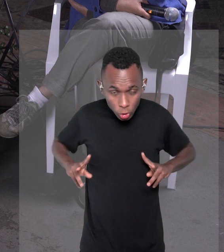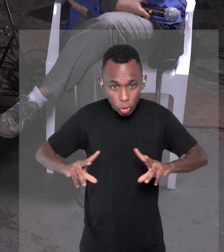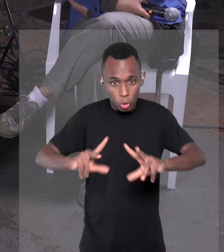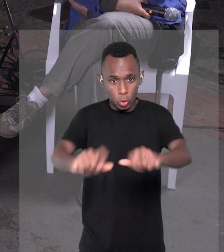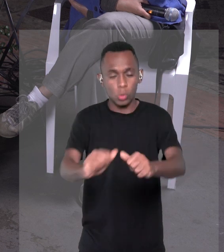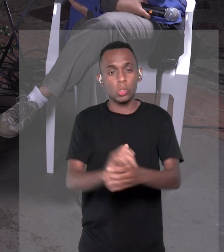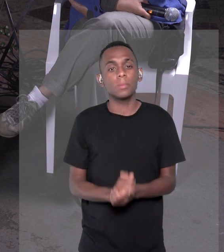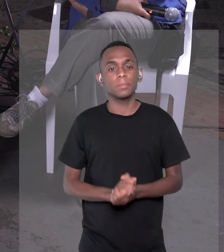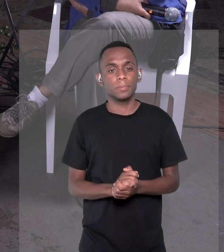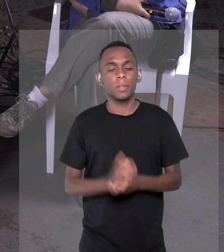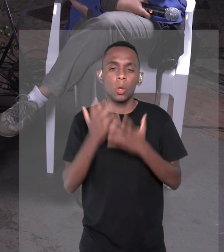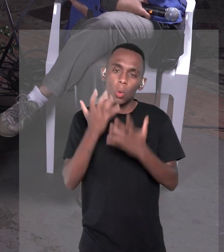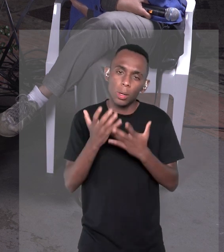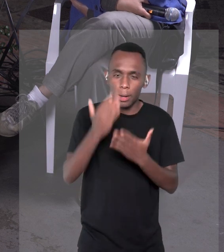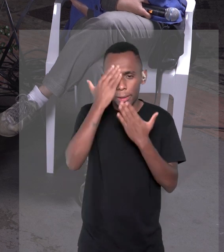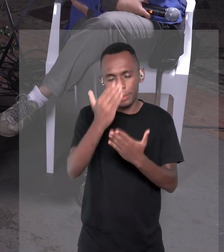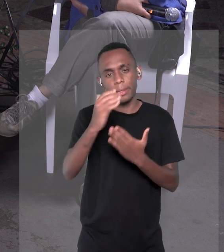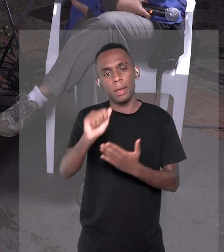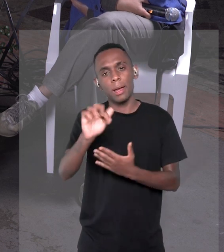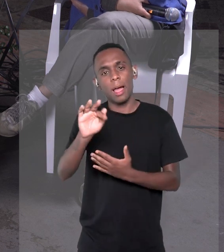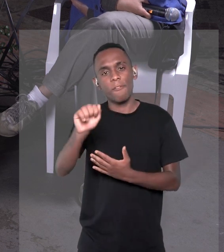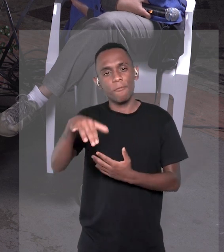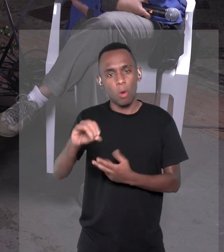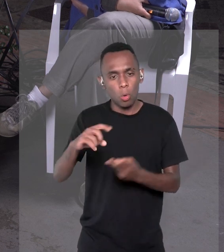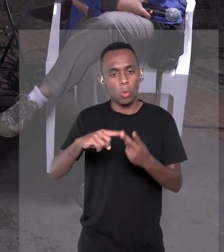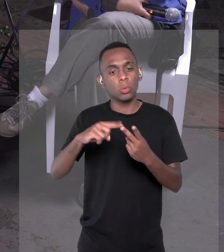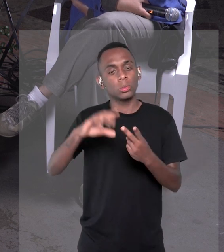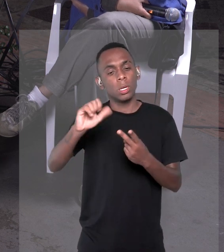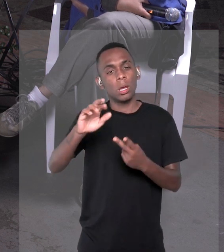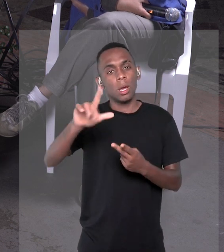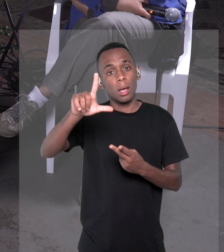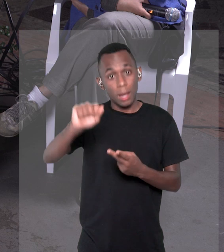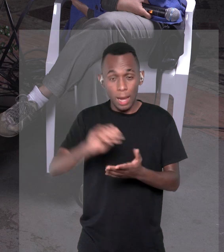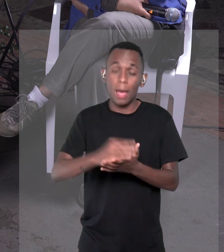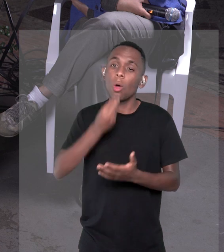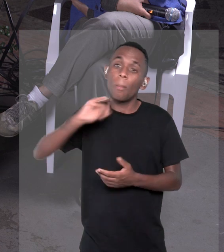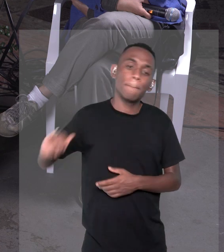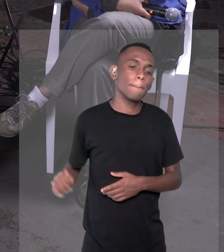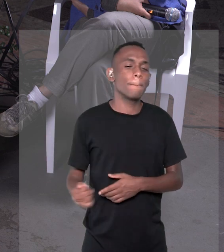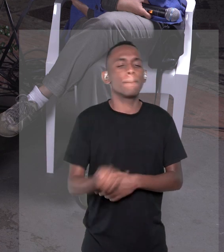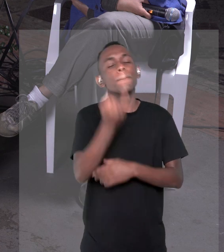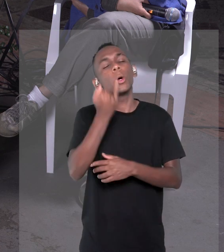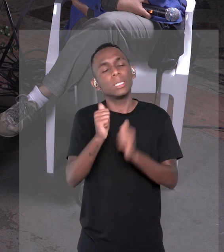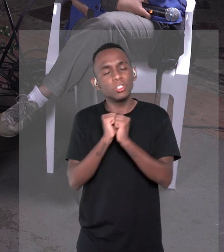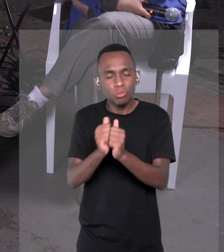Bom, primeiro, boa noite a todas, todos. Eu quero agradecer ao Afonso, à Carla,